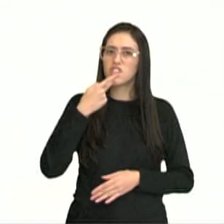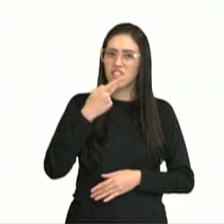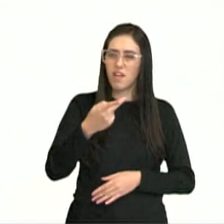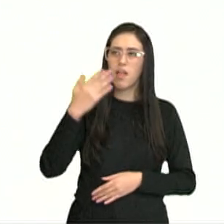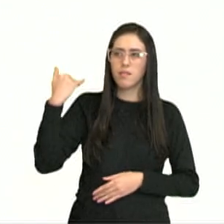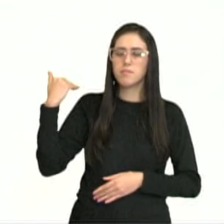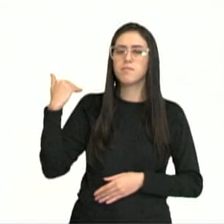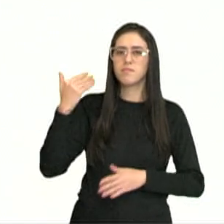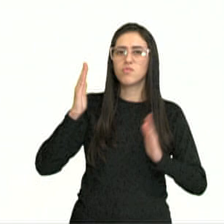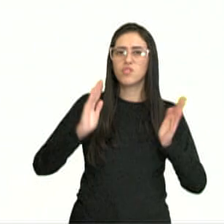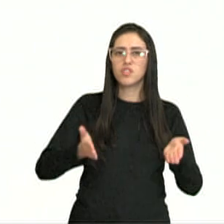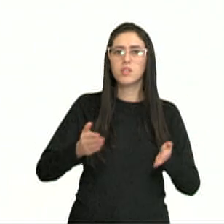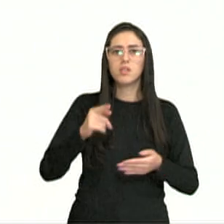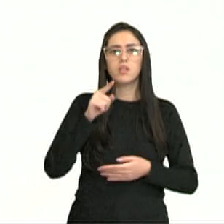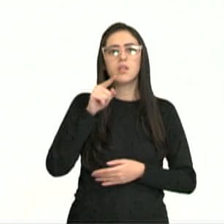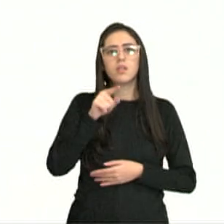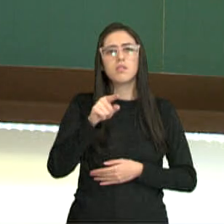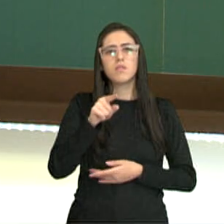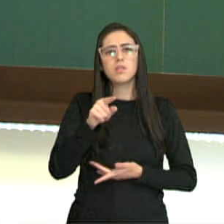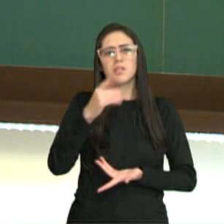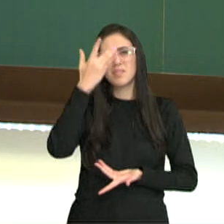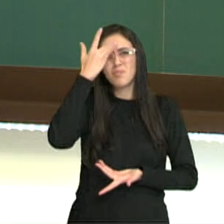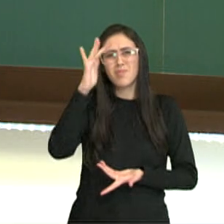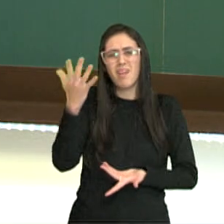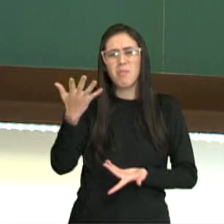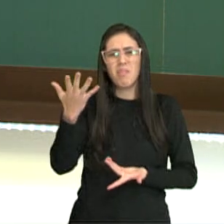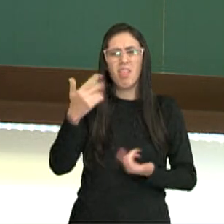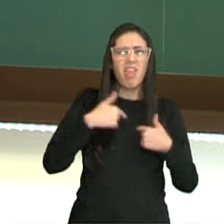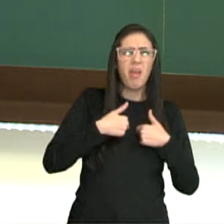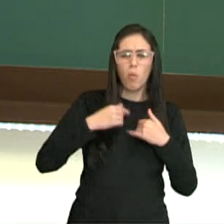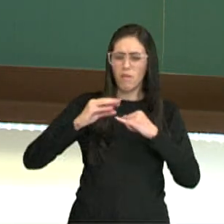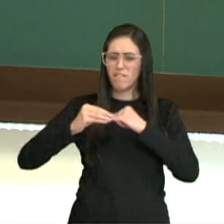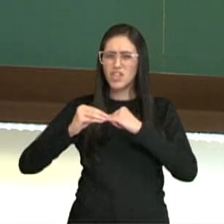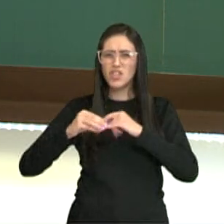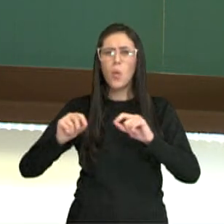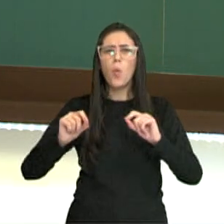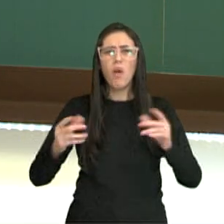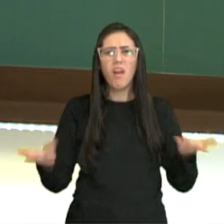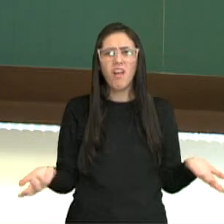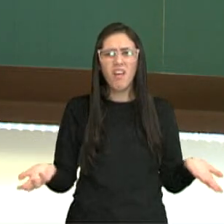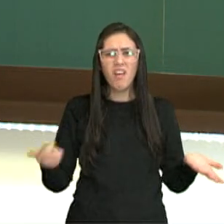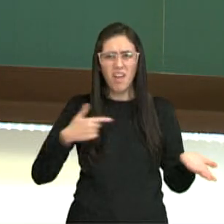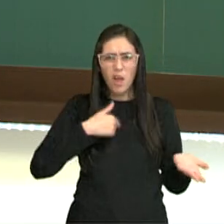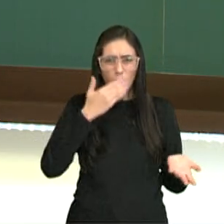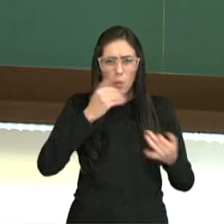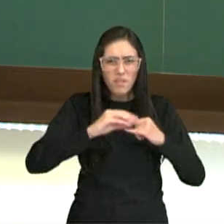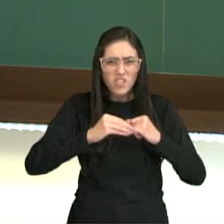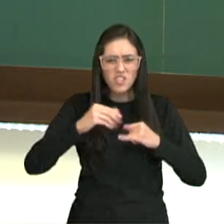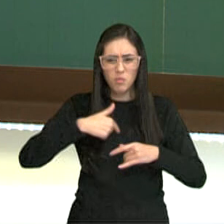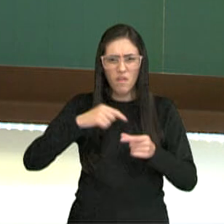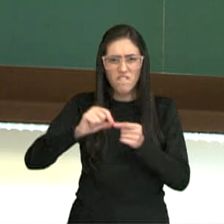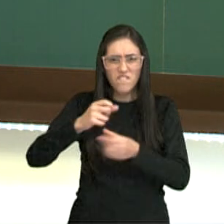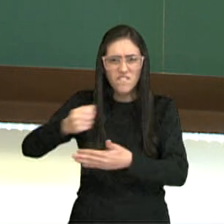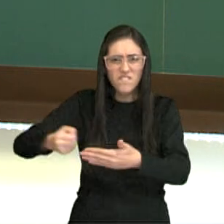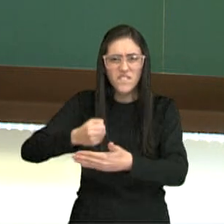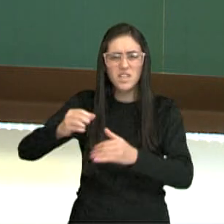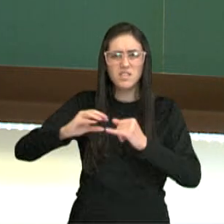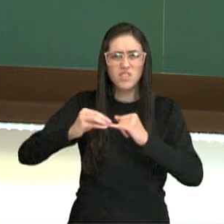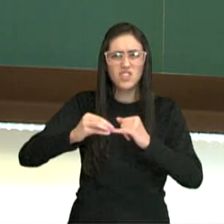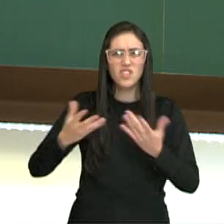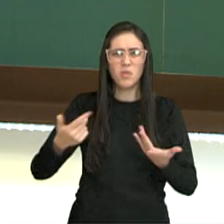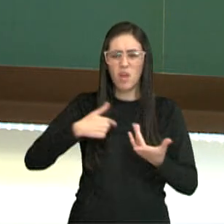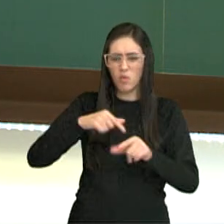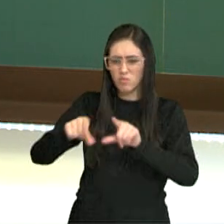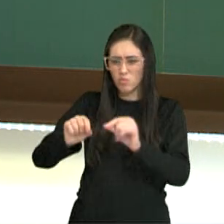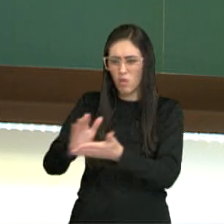não sabe o que é que tem eu e o feijão. Se eu comi feijão, jantei feijão, almocei feijão, lavei feijão,